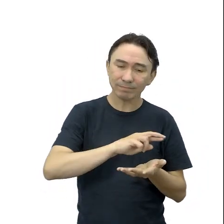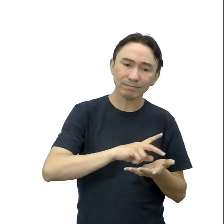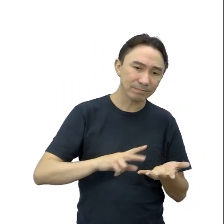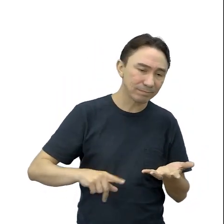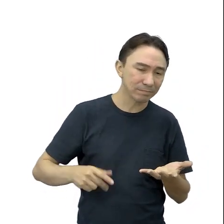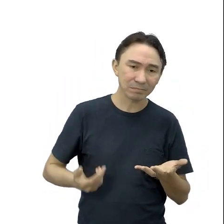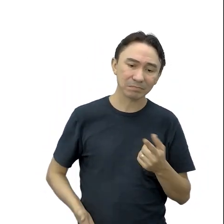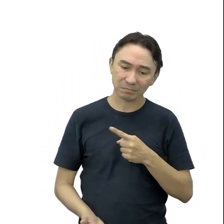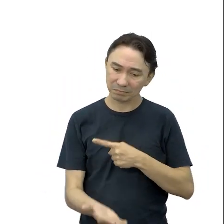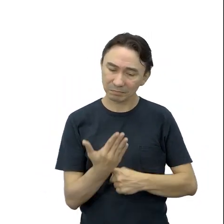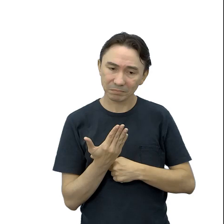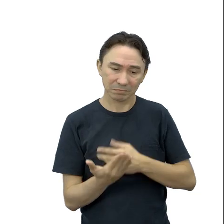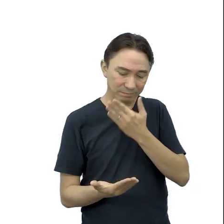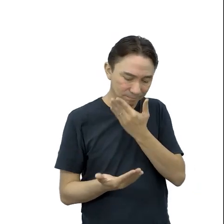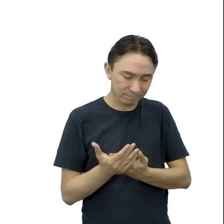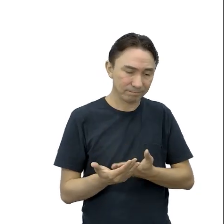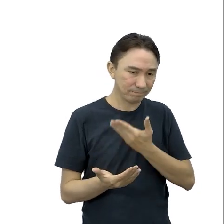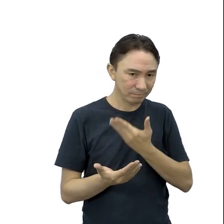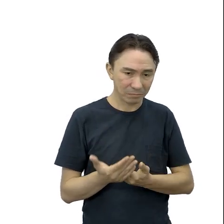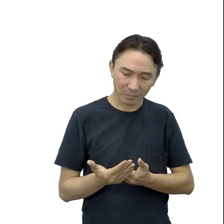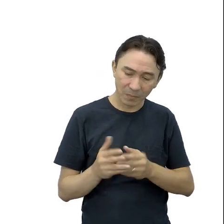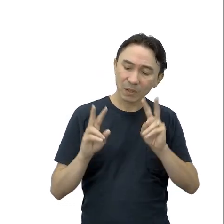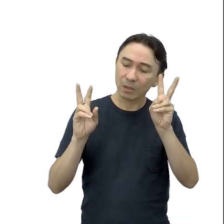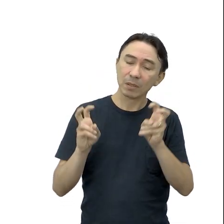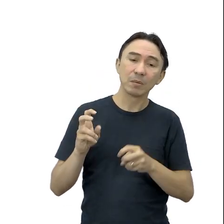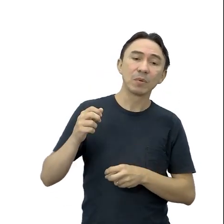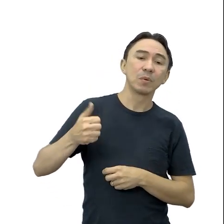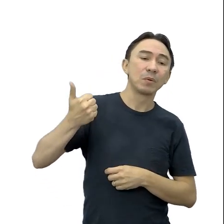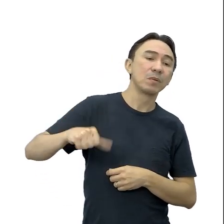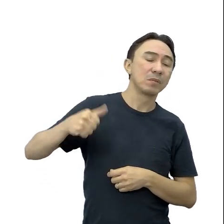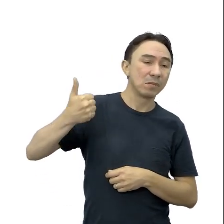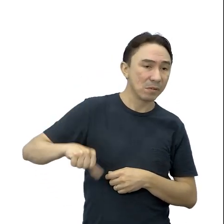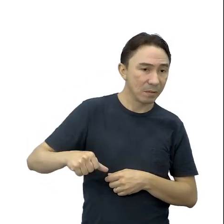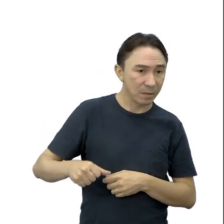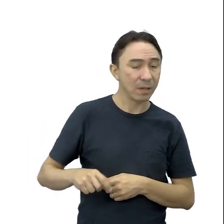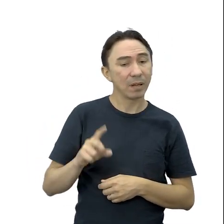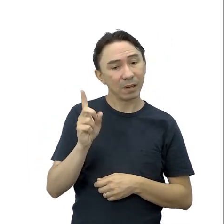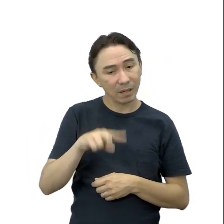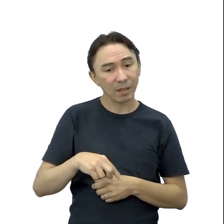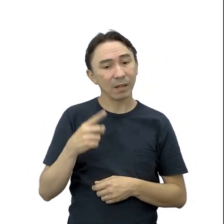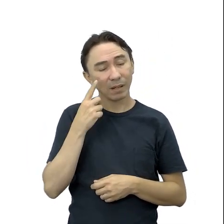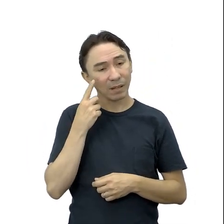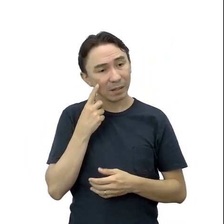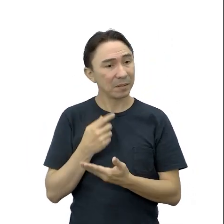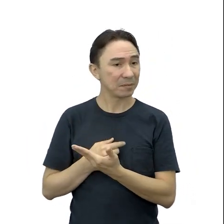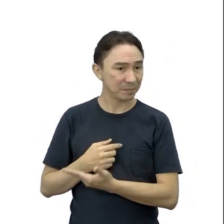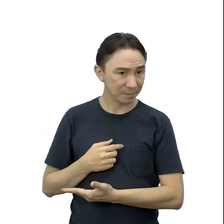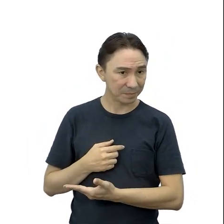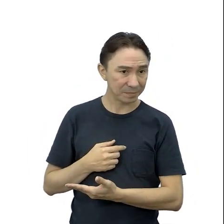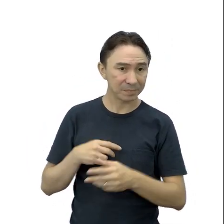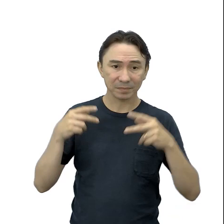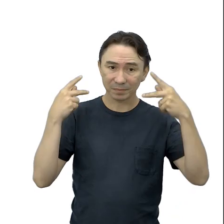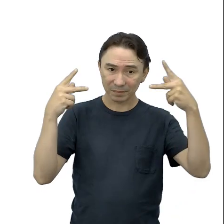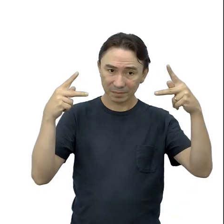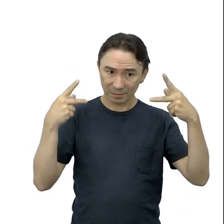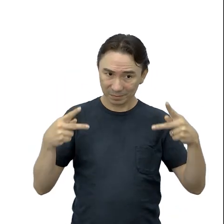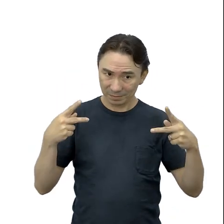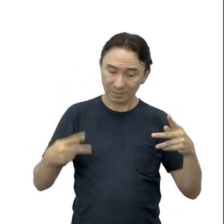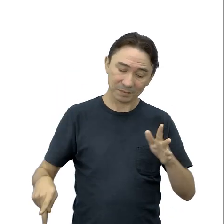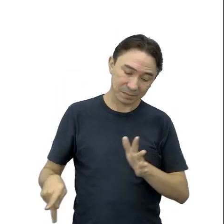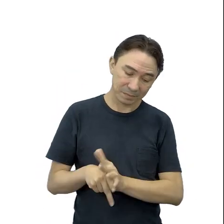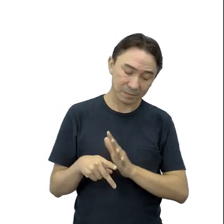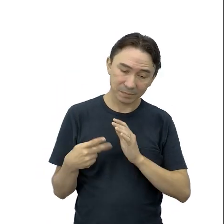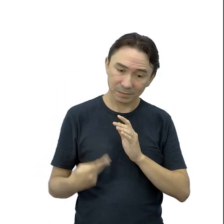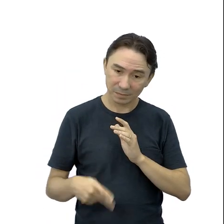sobre a avaliação. Então, essa aqui é da plataforma de atividades e avaliação formativa do Estado de São Paulo. Como é